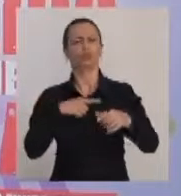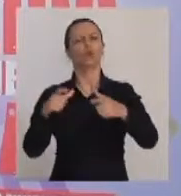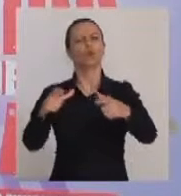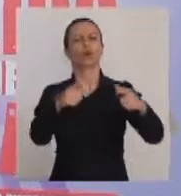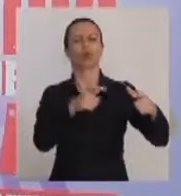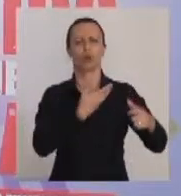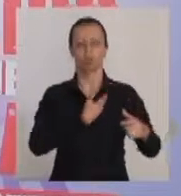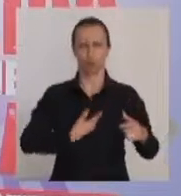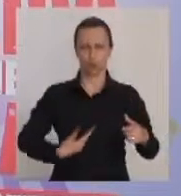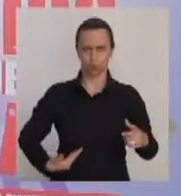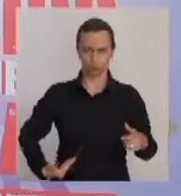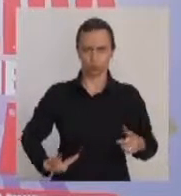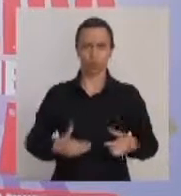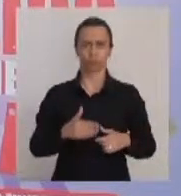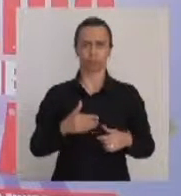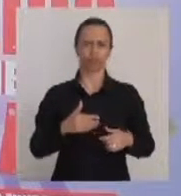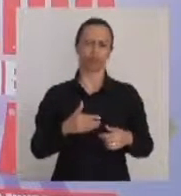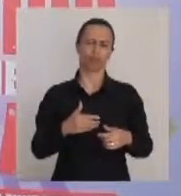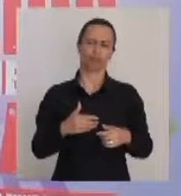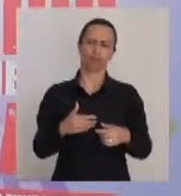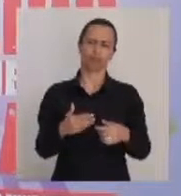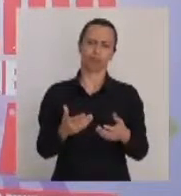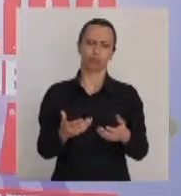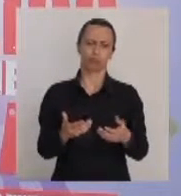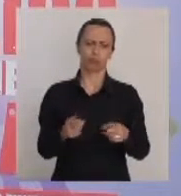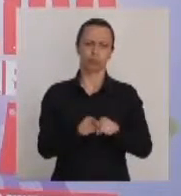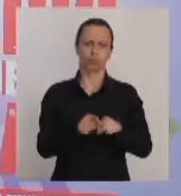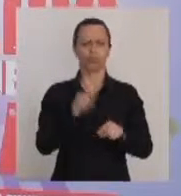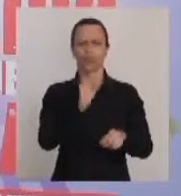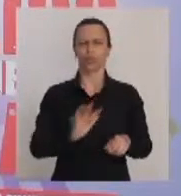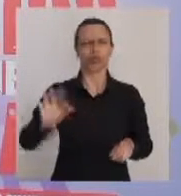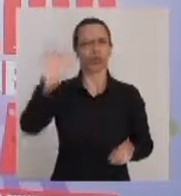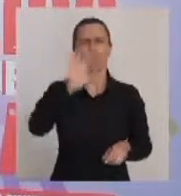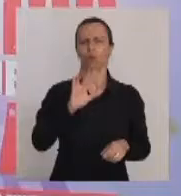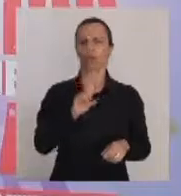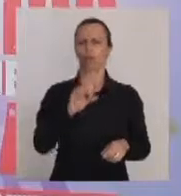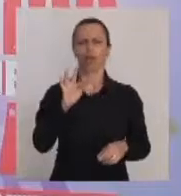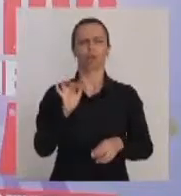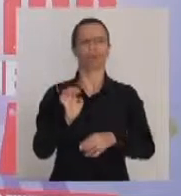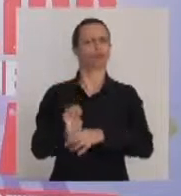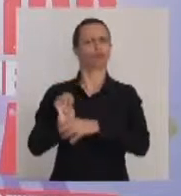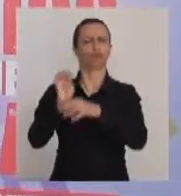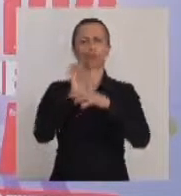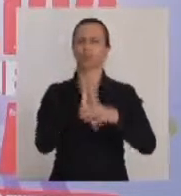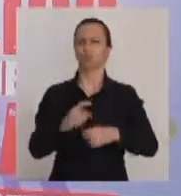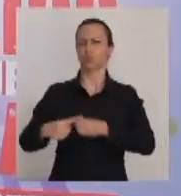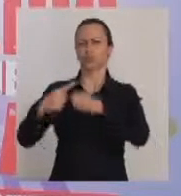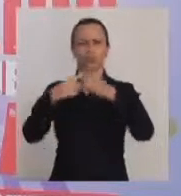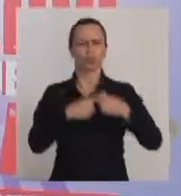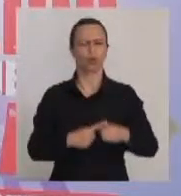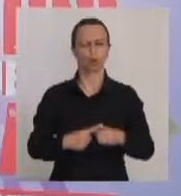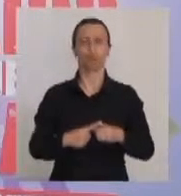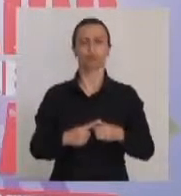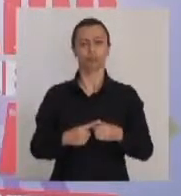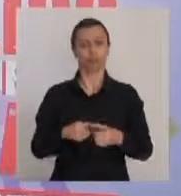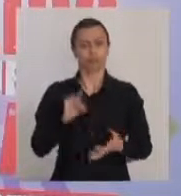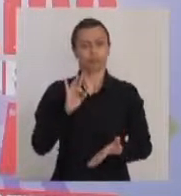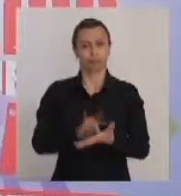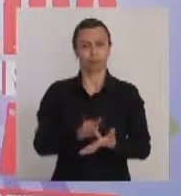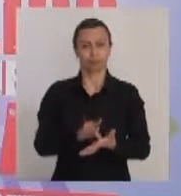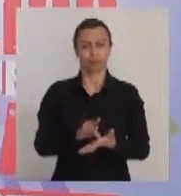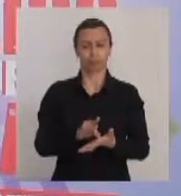né, e os órgãos, né, públicos, federais, distritais, municipais, né,